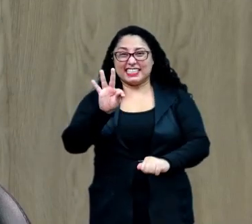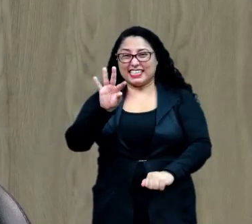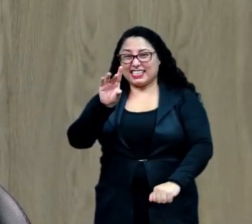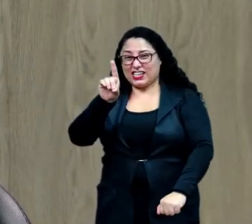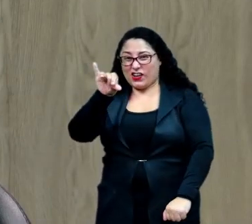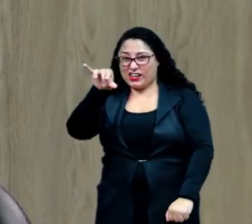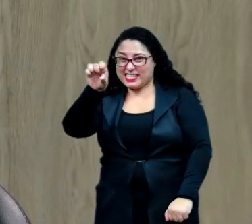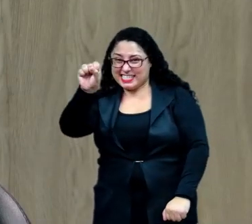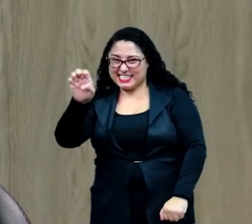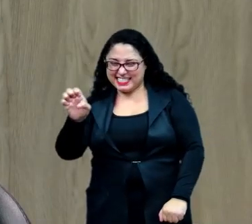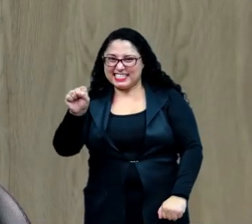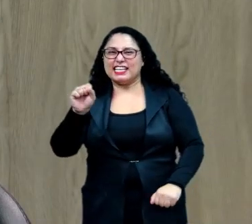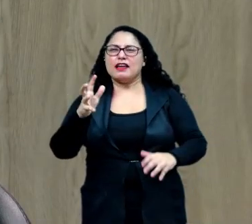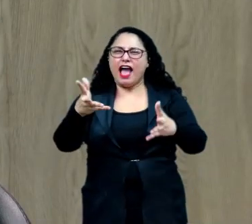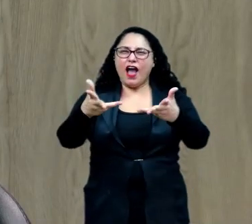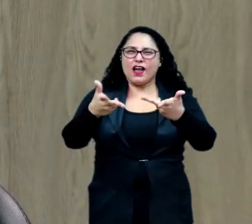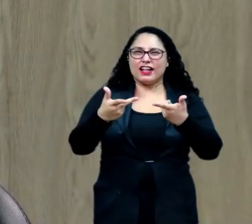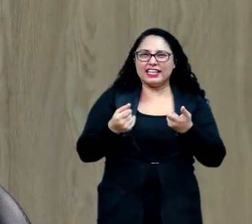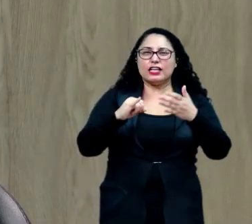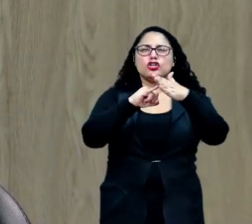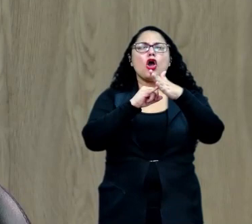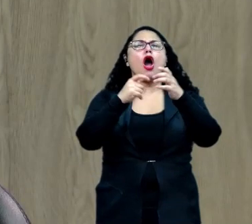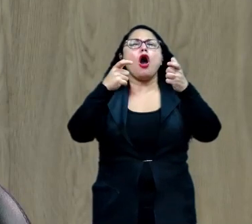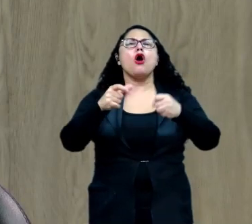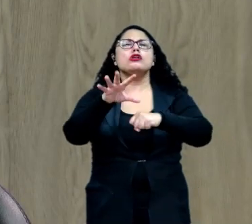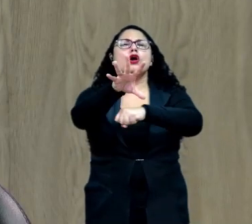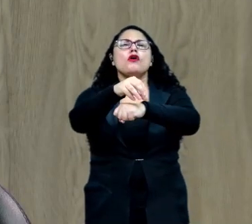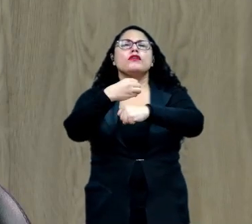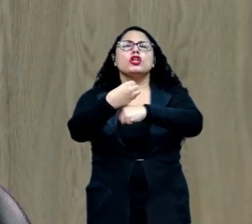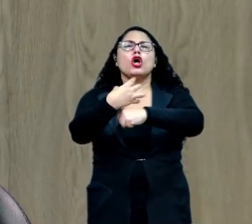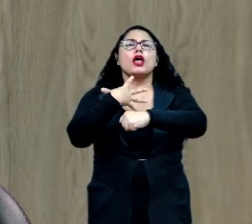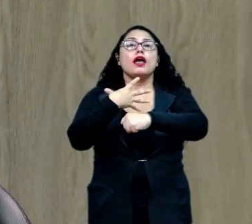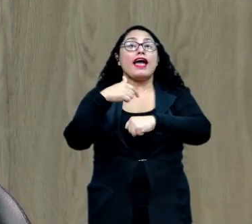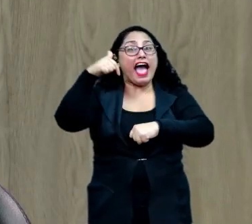nessa instituição. E a ouvidoria fica onde? Só para eu... A